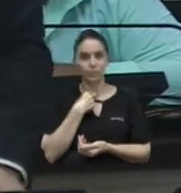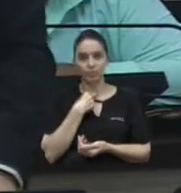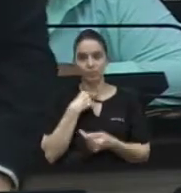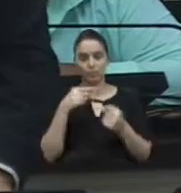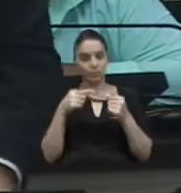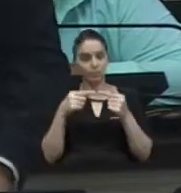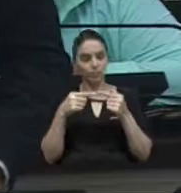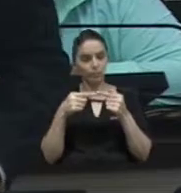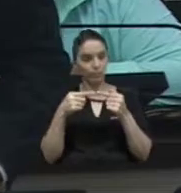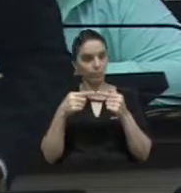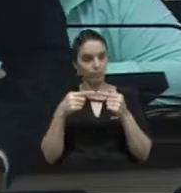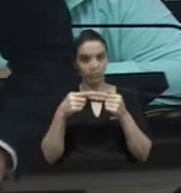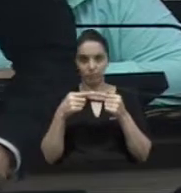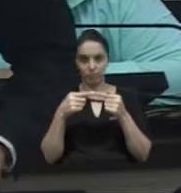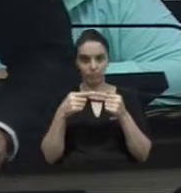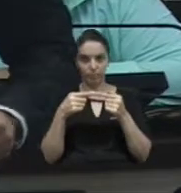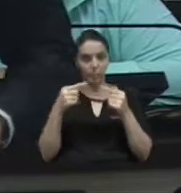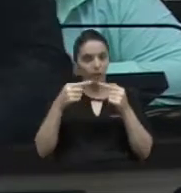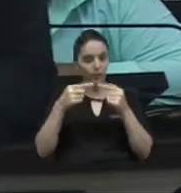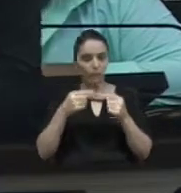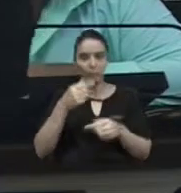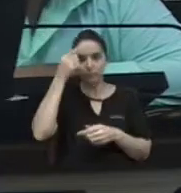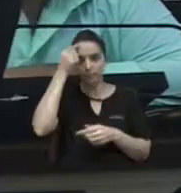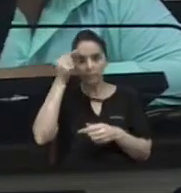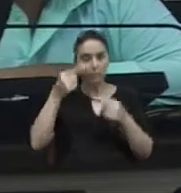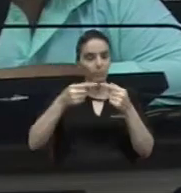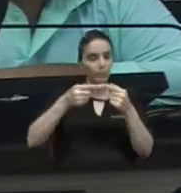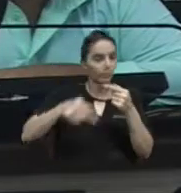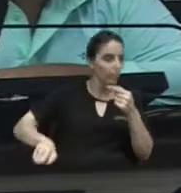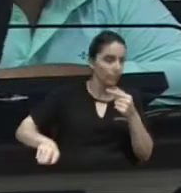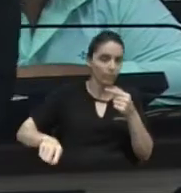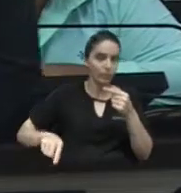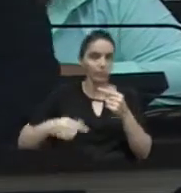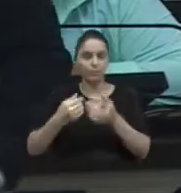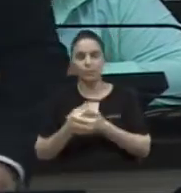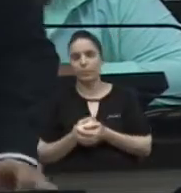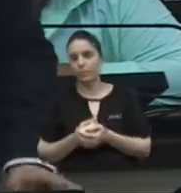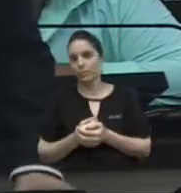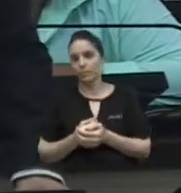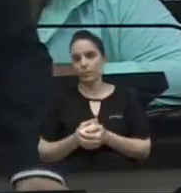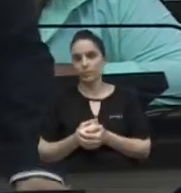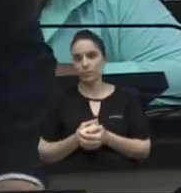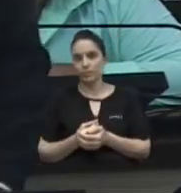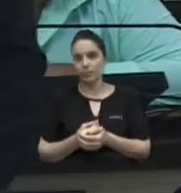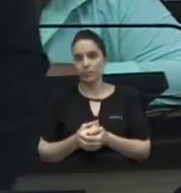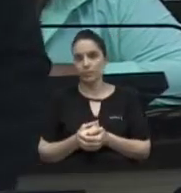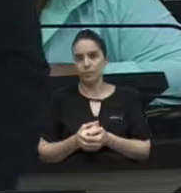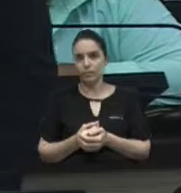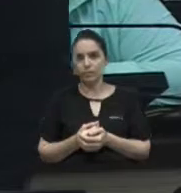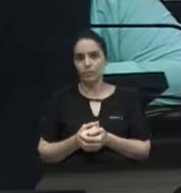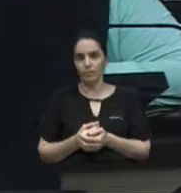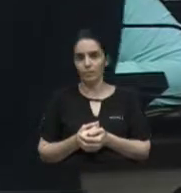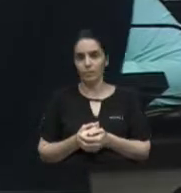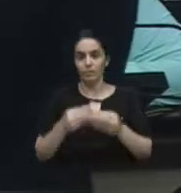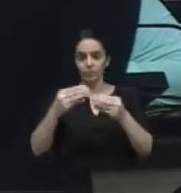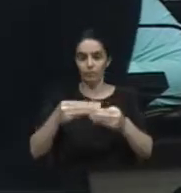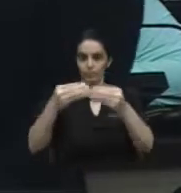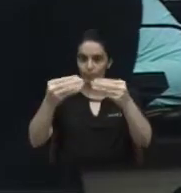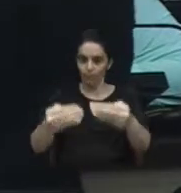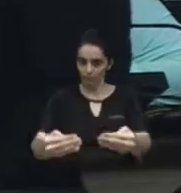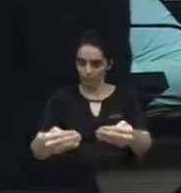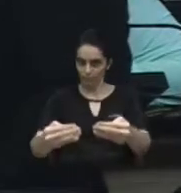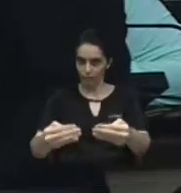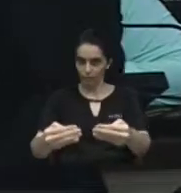concordar com as palavras que Vossa Excelência trouxe em sua moção, e